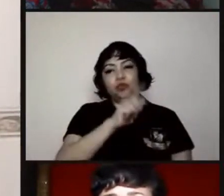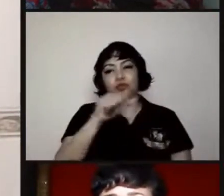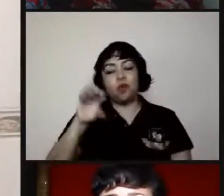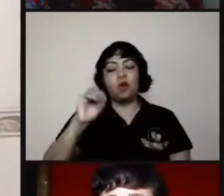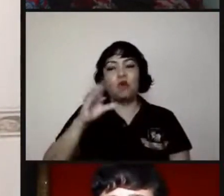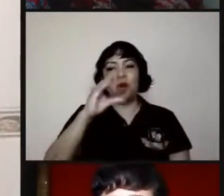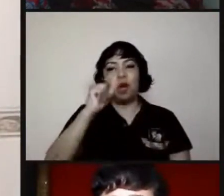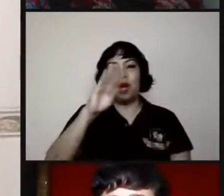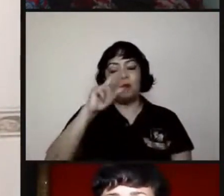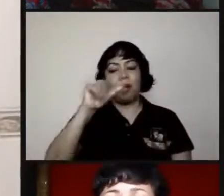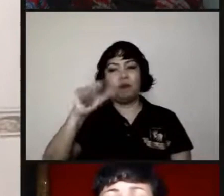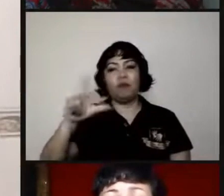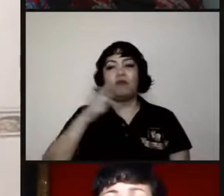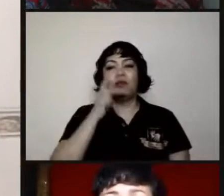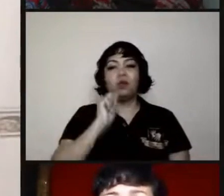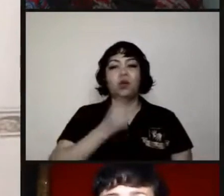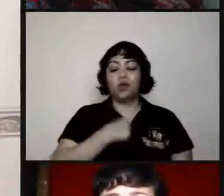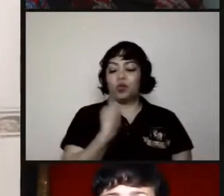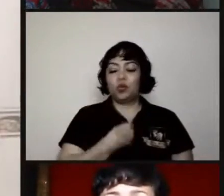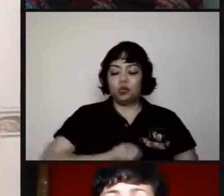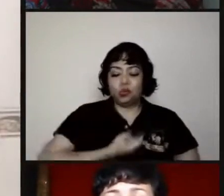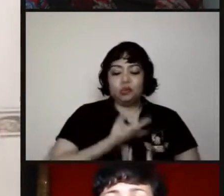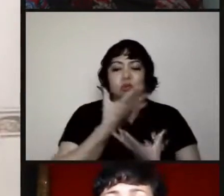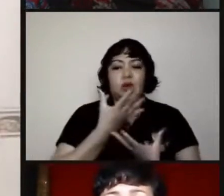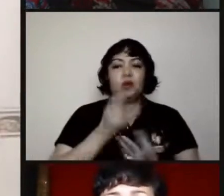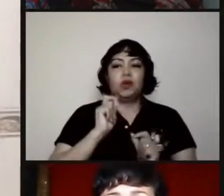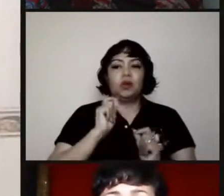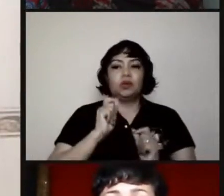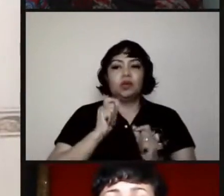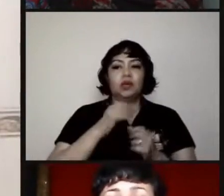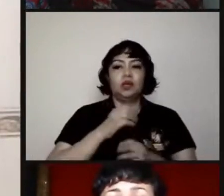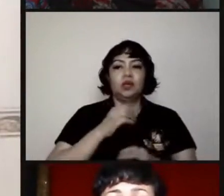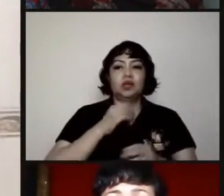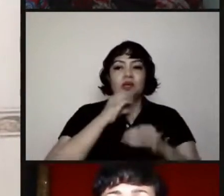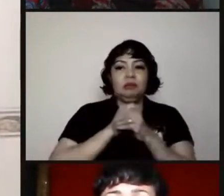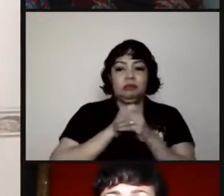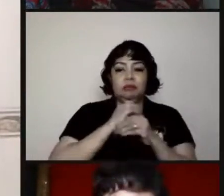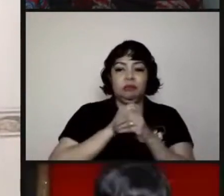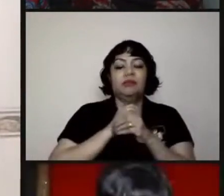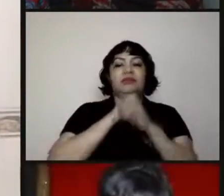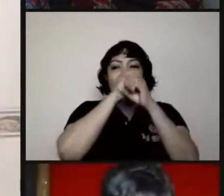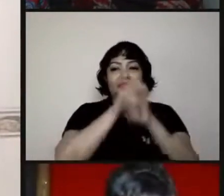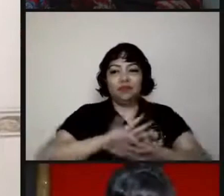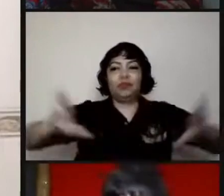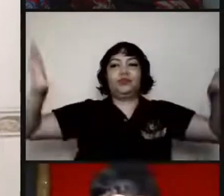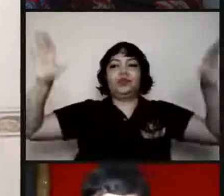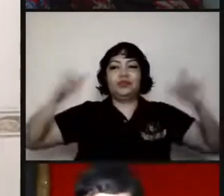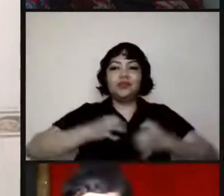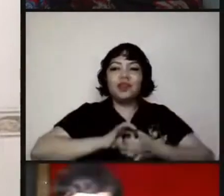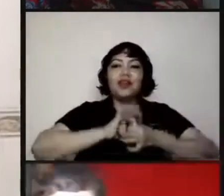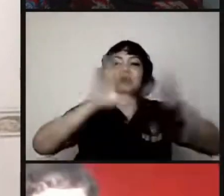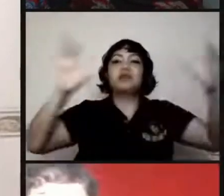nos expressamos, rompemos a cortina da liberdade condicional. Boa. Cíntia Santos,